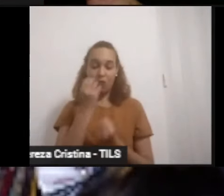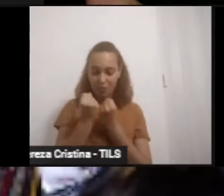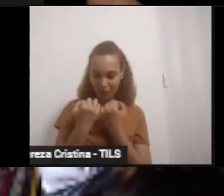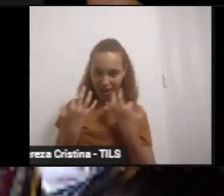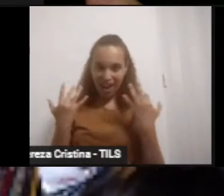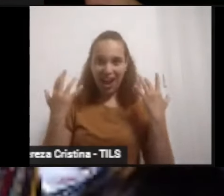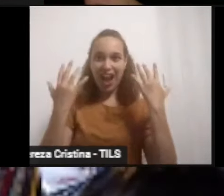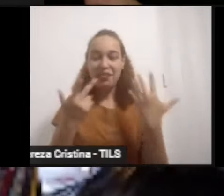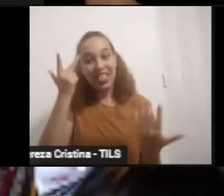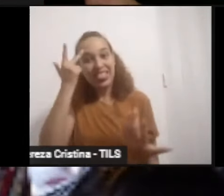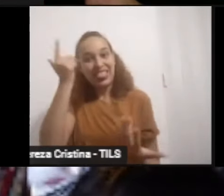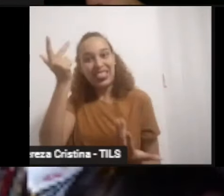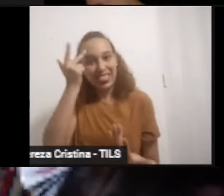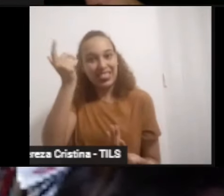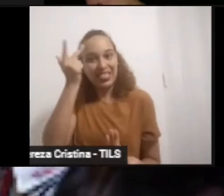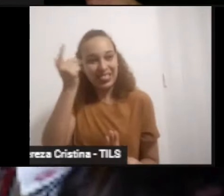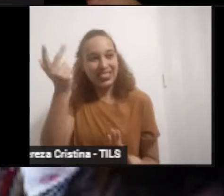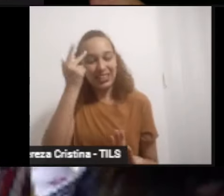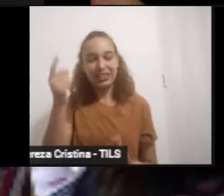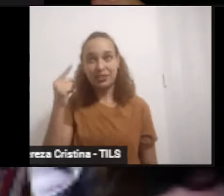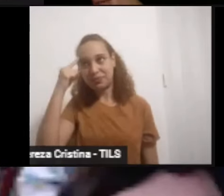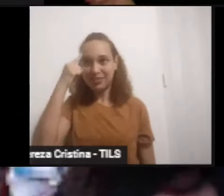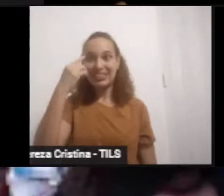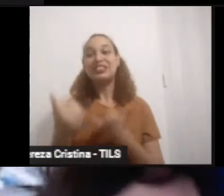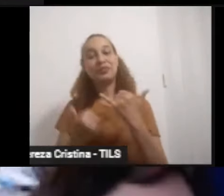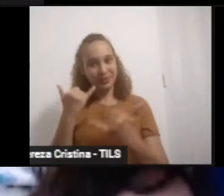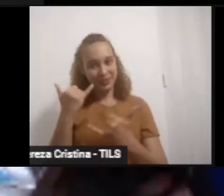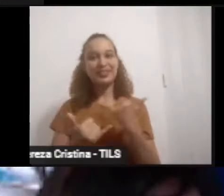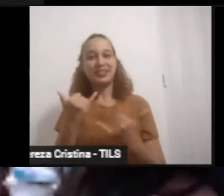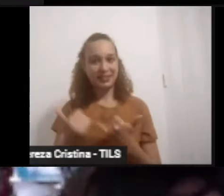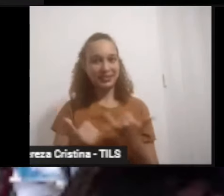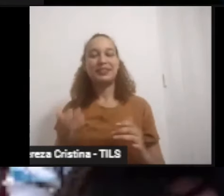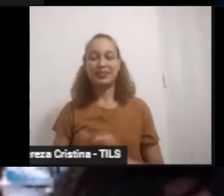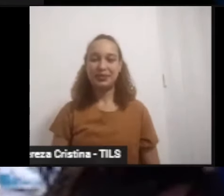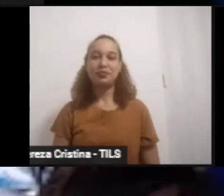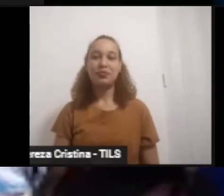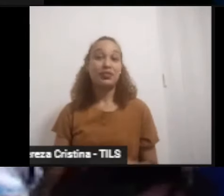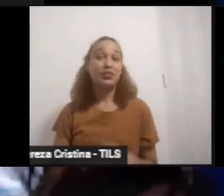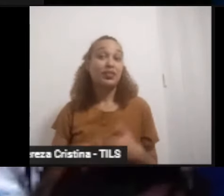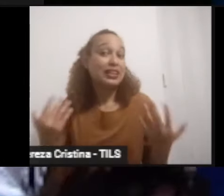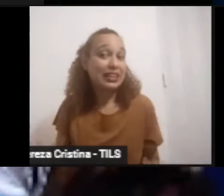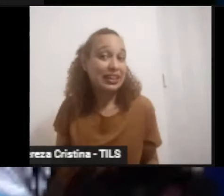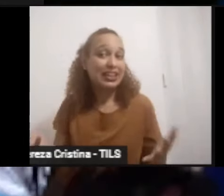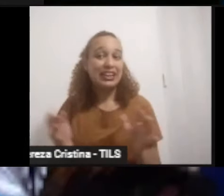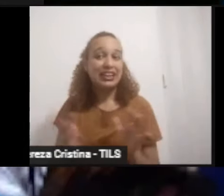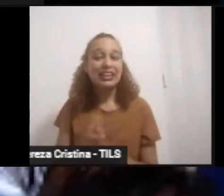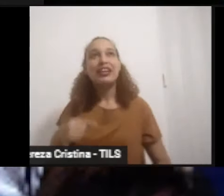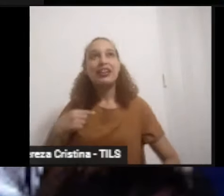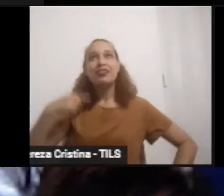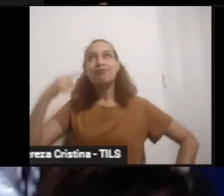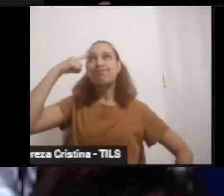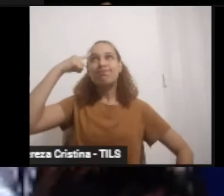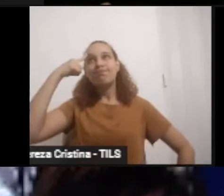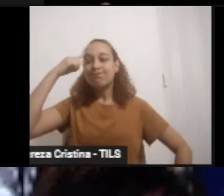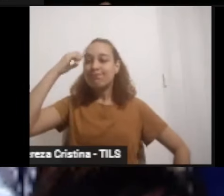lúdico no sentido da brincadeira mesmo. Uhum. E aí, eu fiquei imaginando...